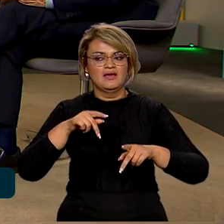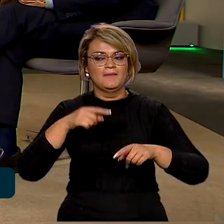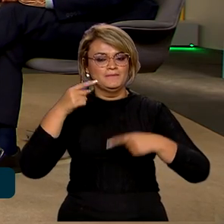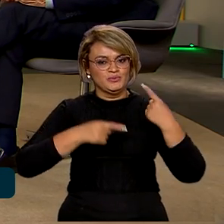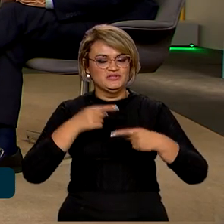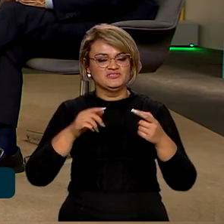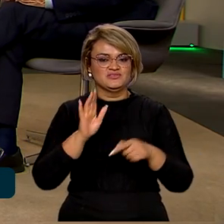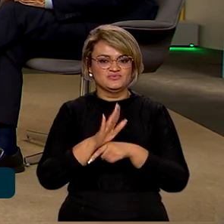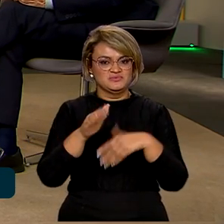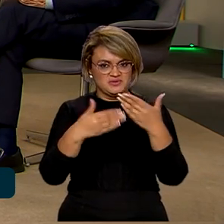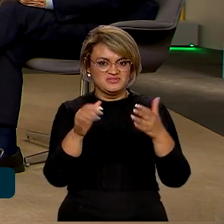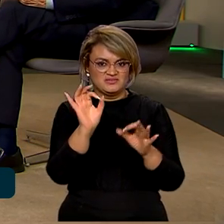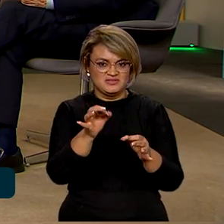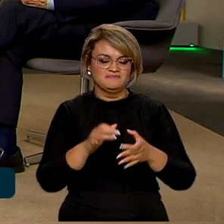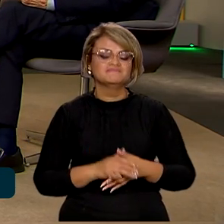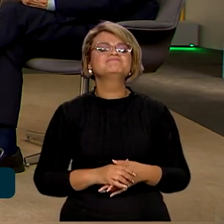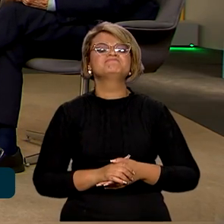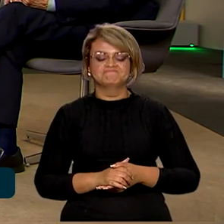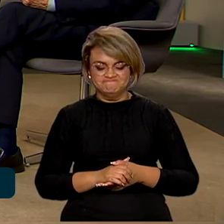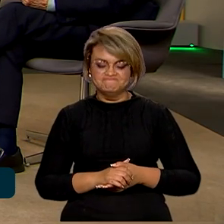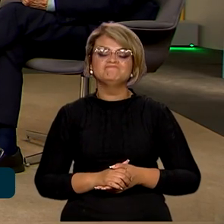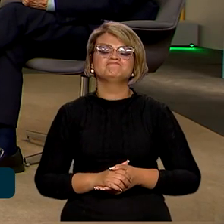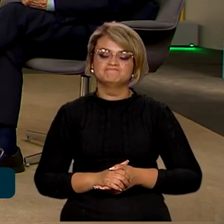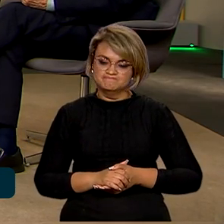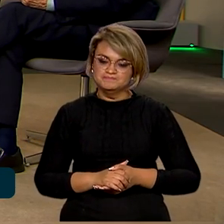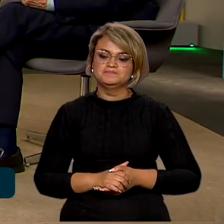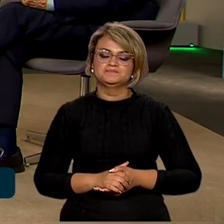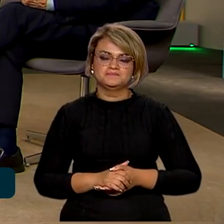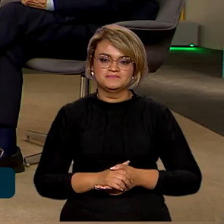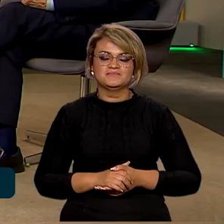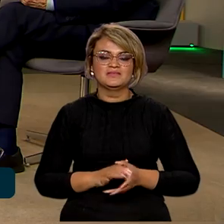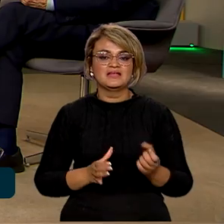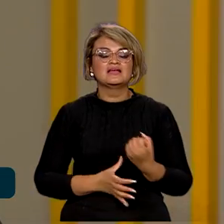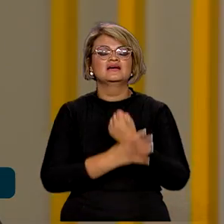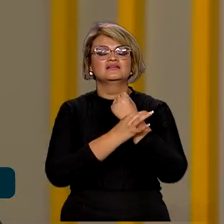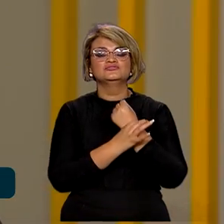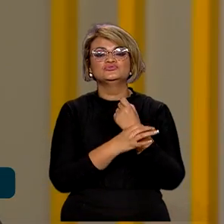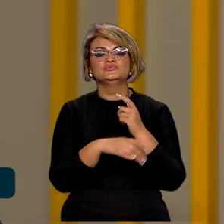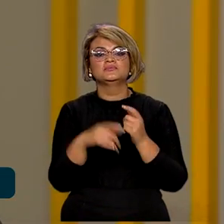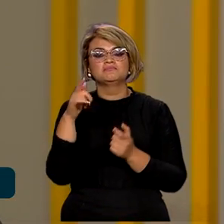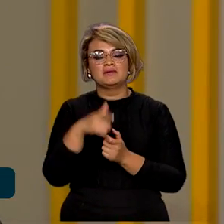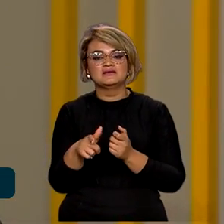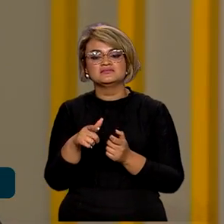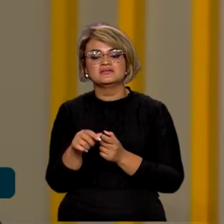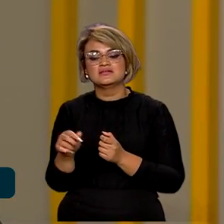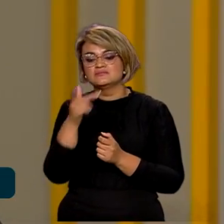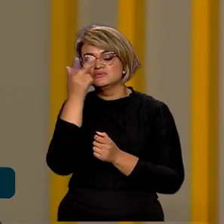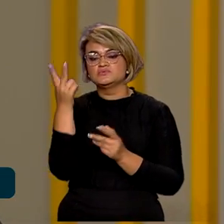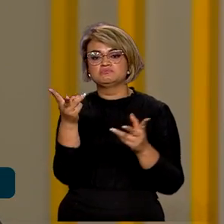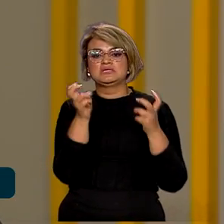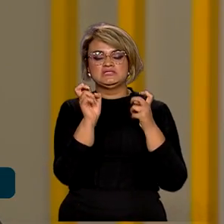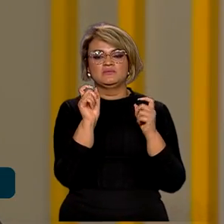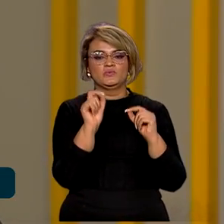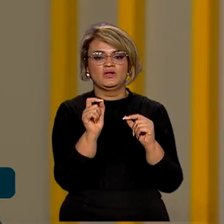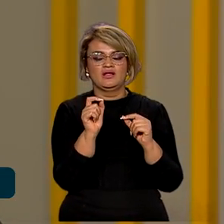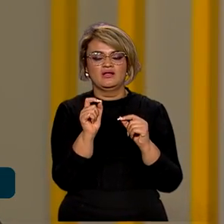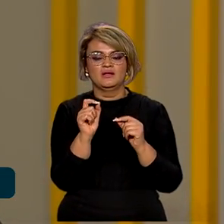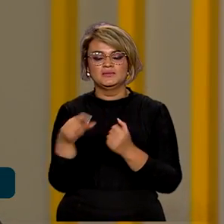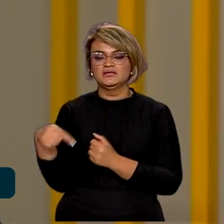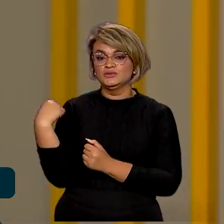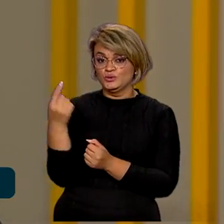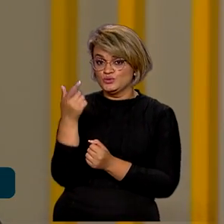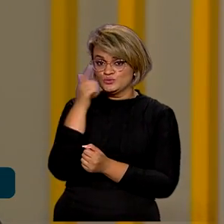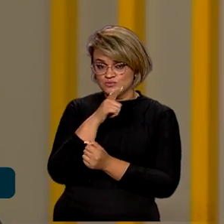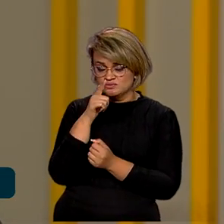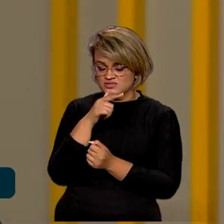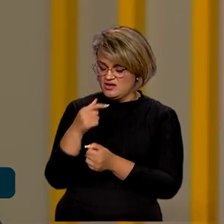desse processo, né? E garante a efetividade e garante ainda mais, garante que as pessoas percebam que, para que a gente tenha